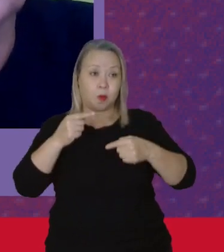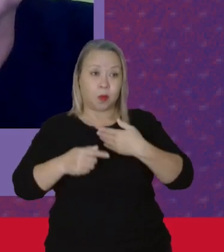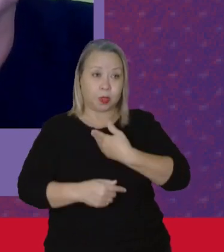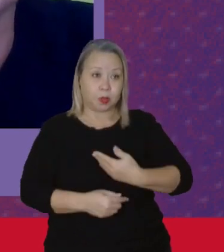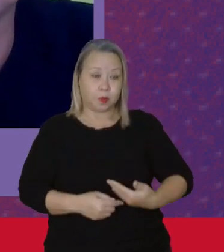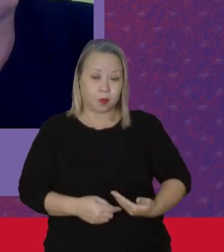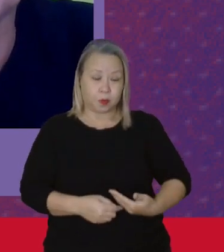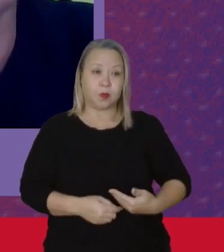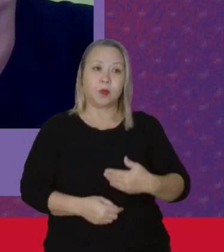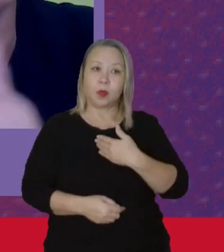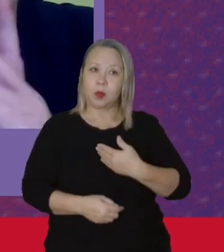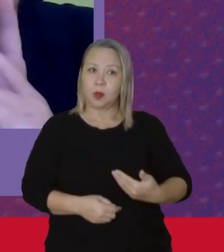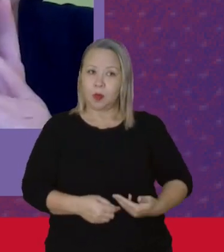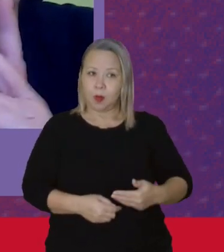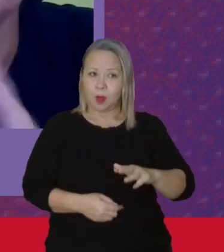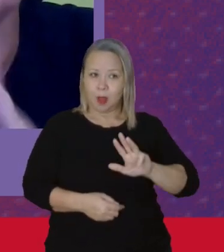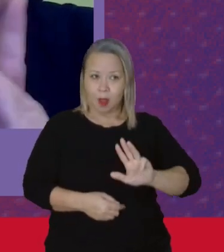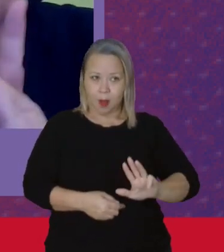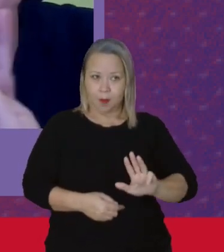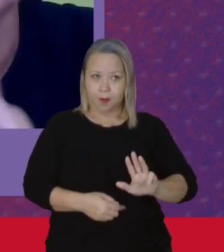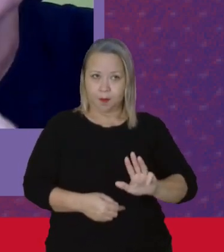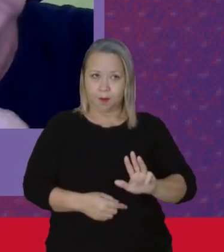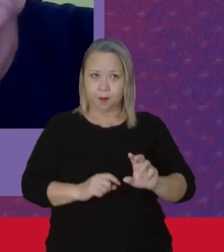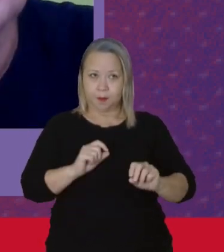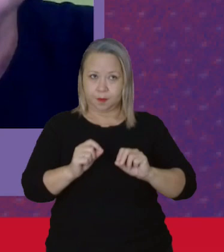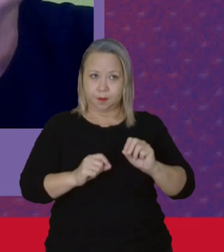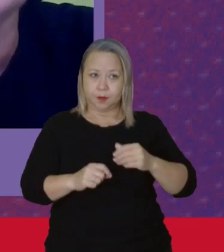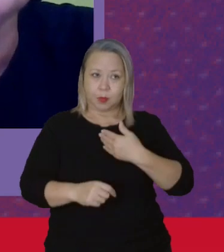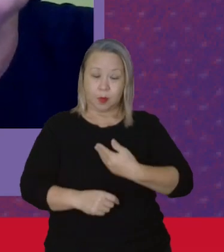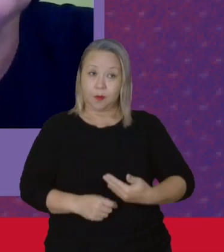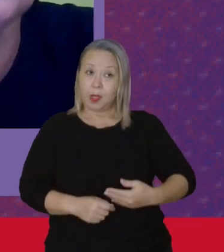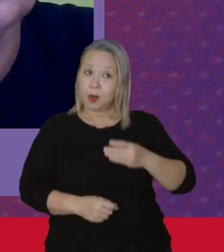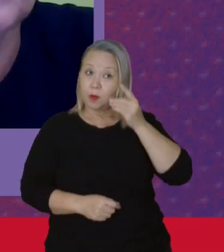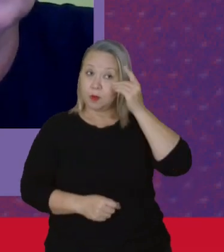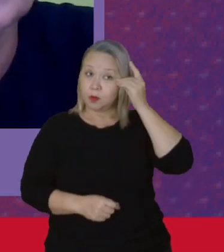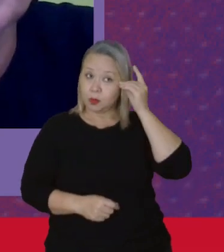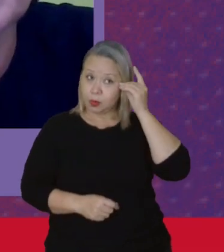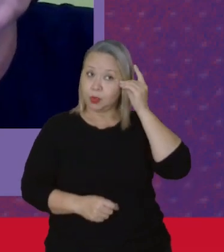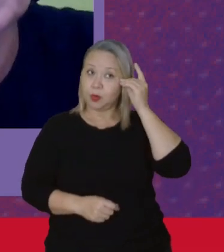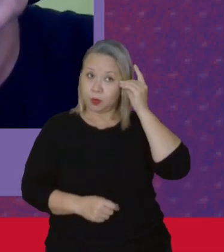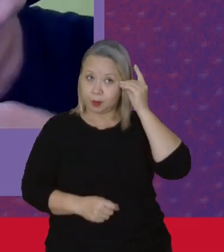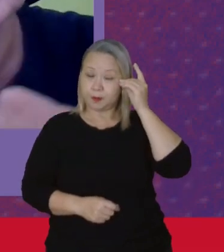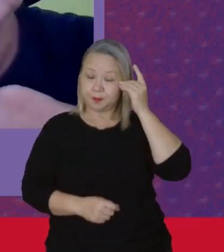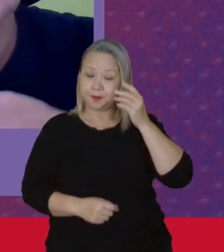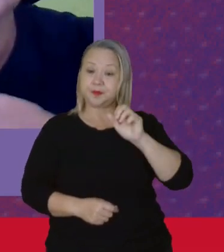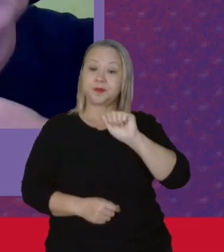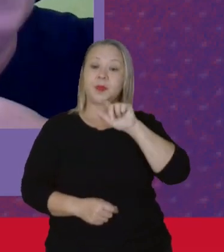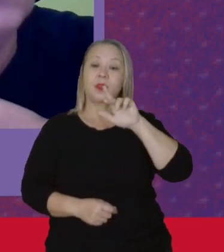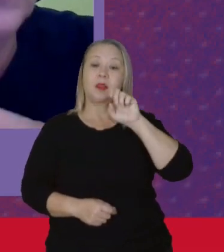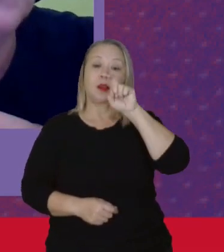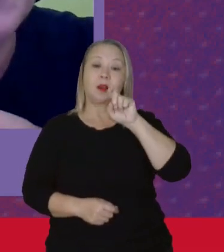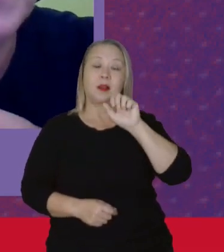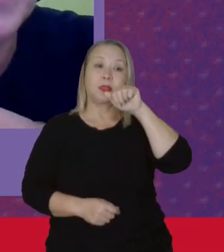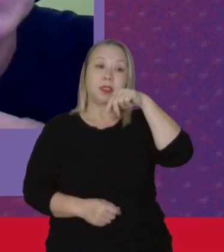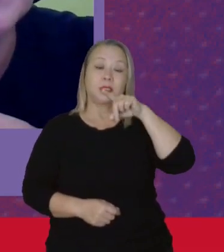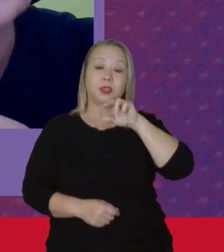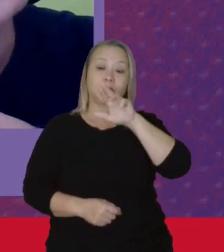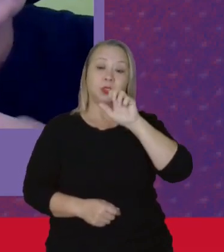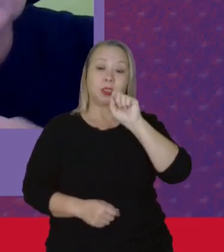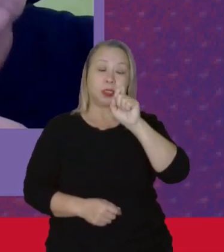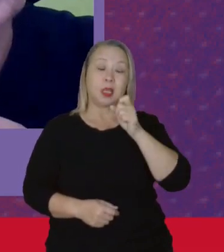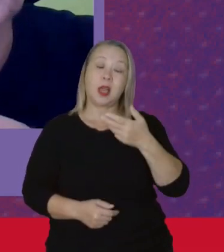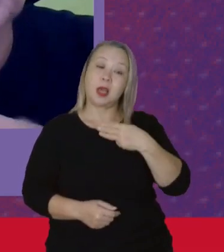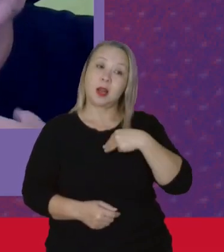no governo, foi no governo Dilma, certo? Quando o Alexandre Padilha era ministro. Mas foi uma luta